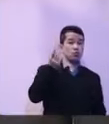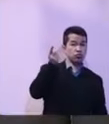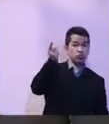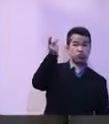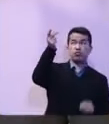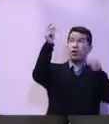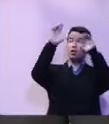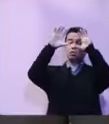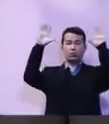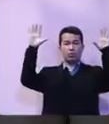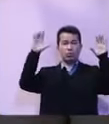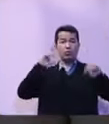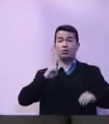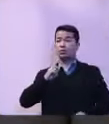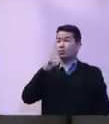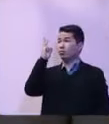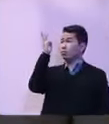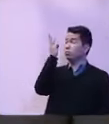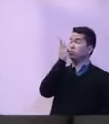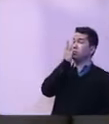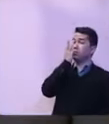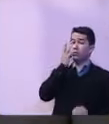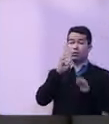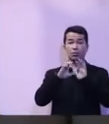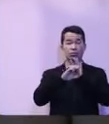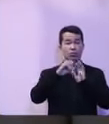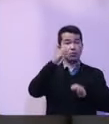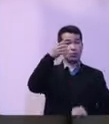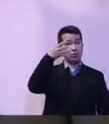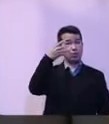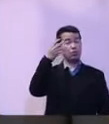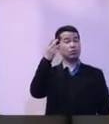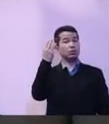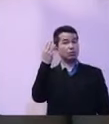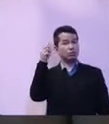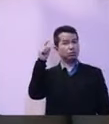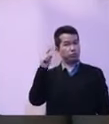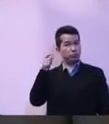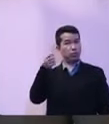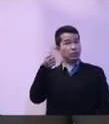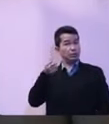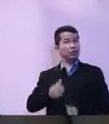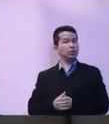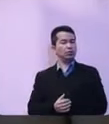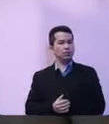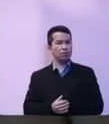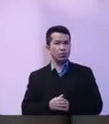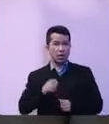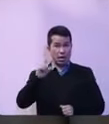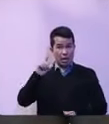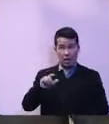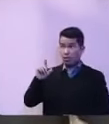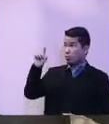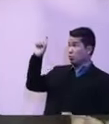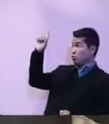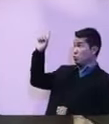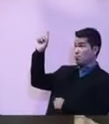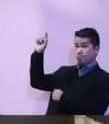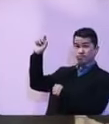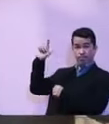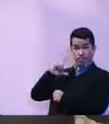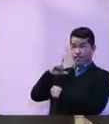33:6. Ele será o firme fundamento nos tempos a que você pertence.